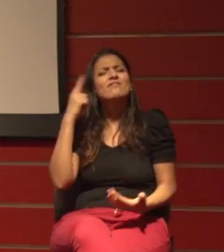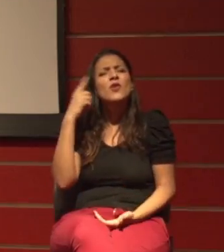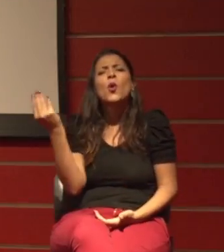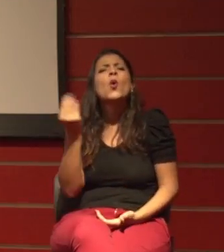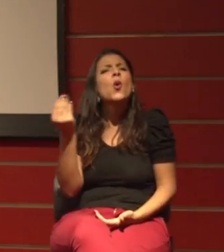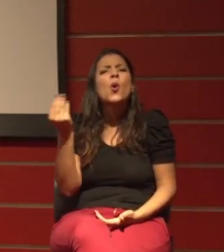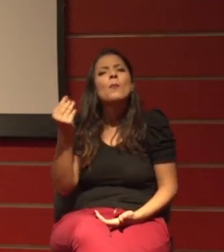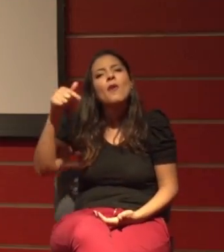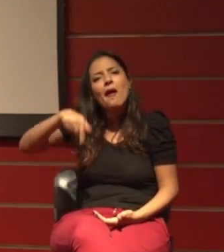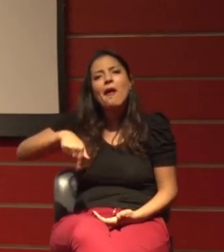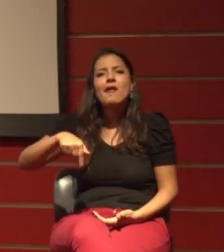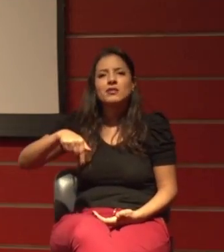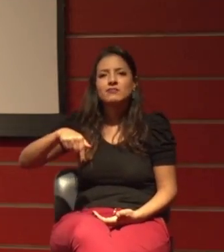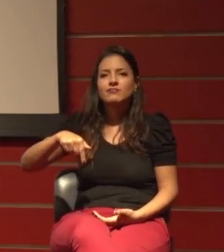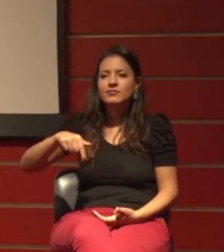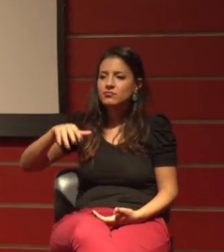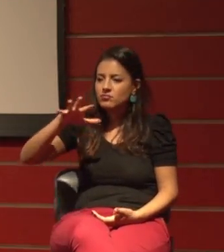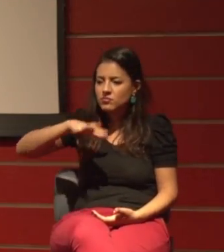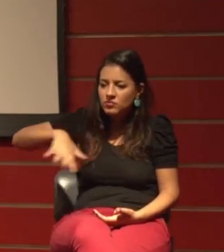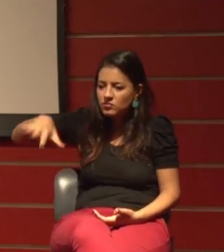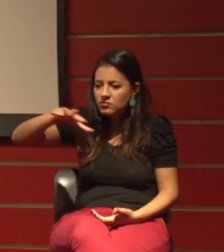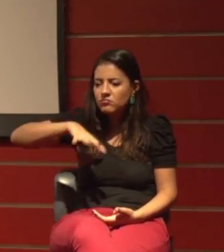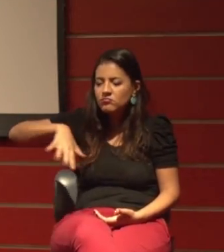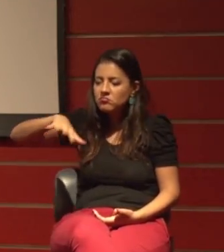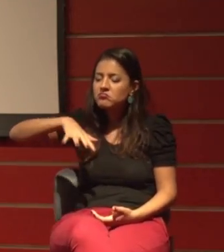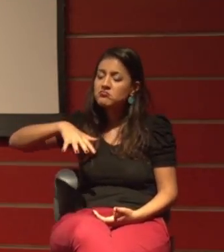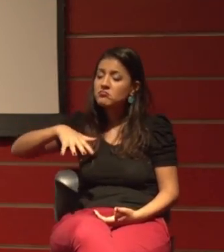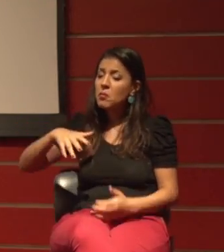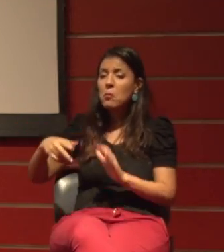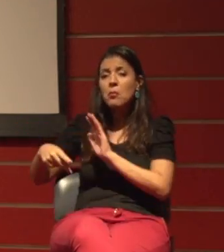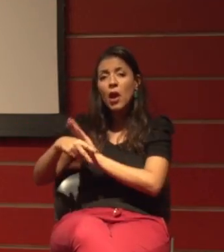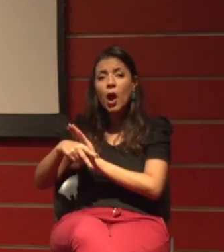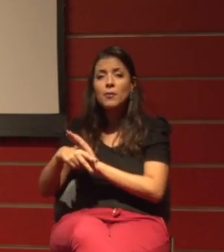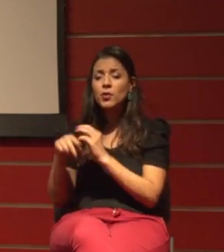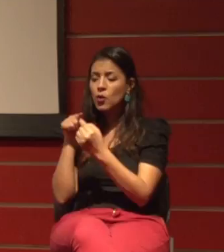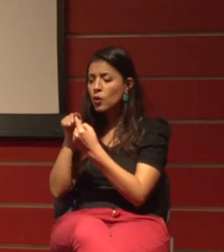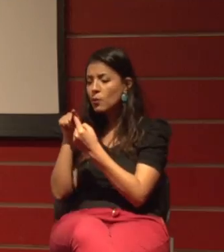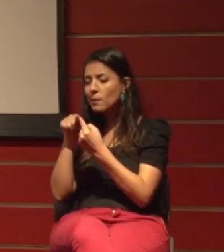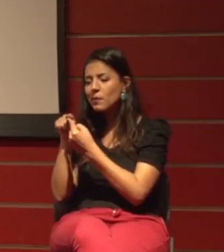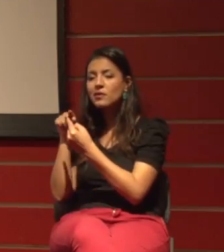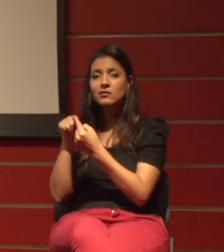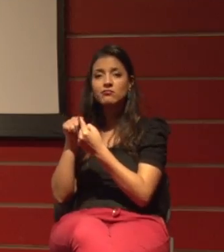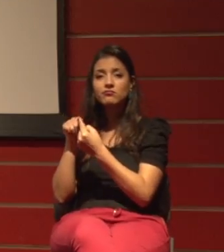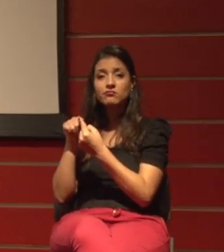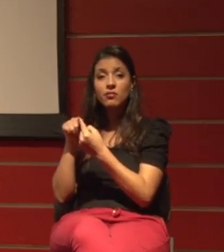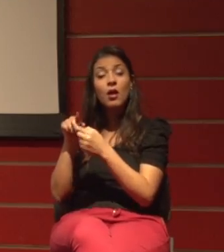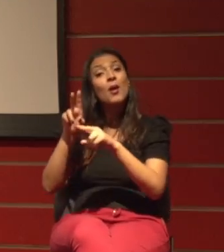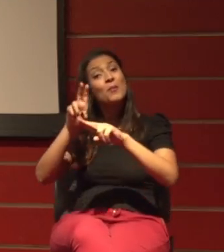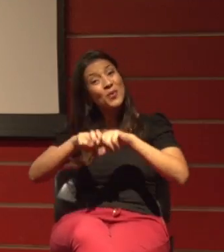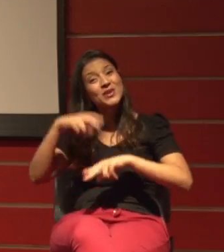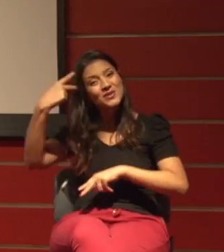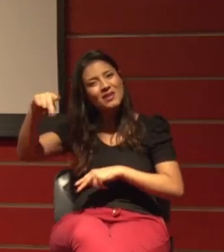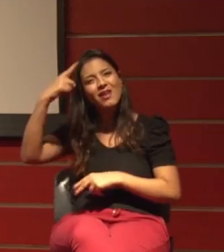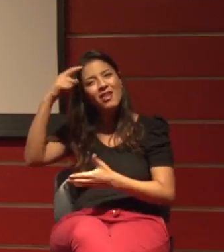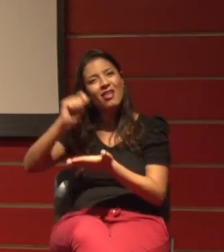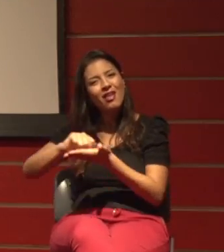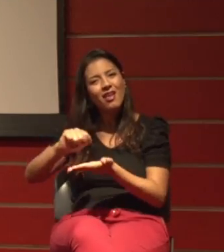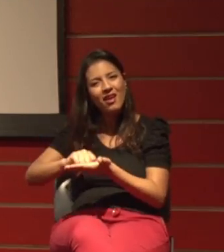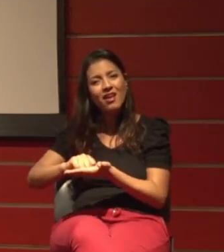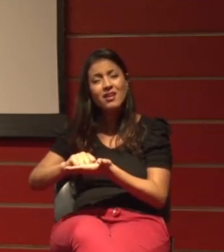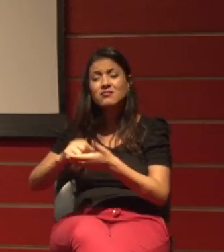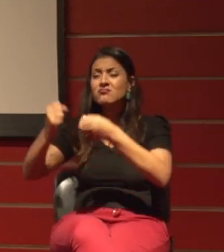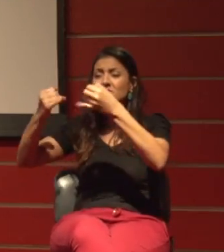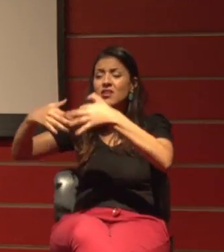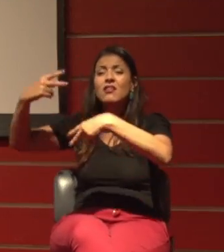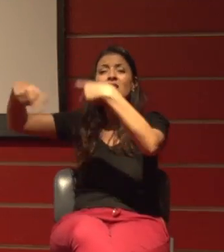de um universo que nos é próximo ou de um universo que nos é próprio a literatura desses escritores trata dos universos